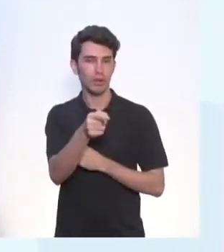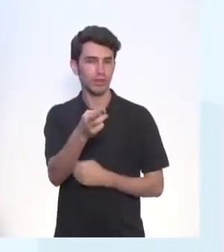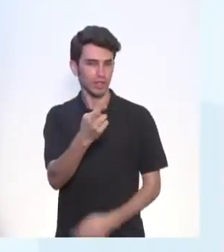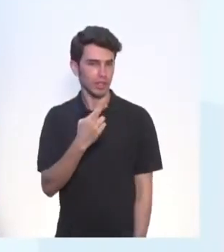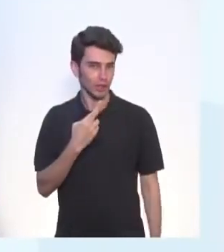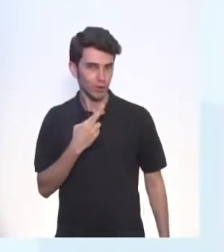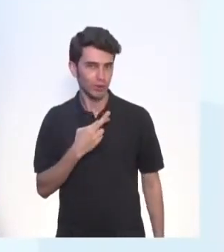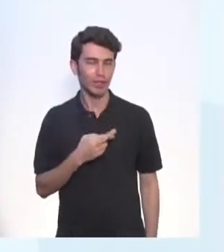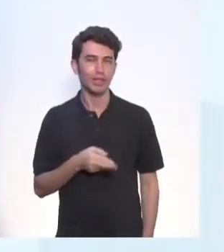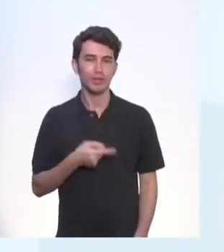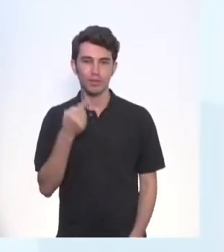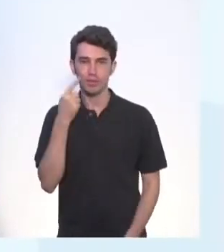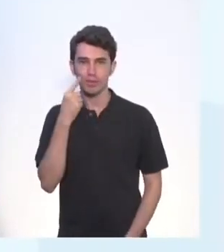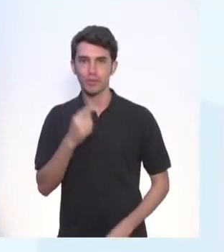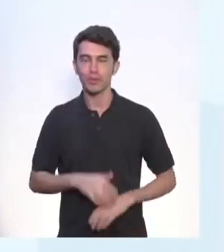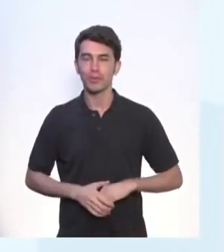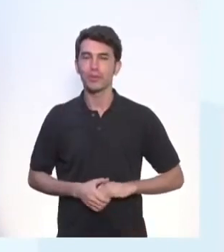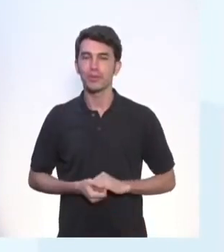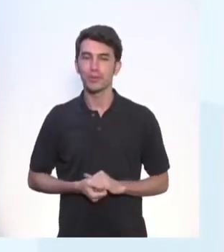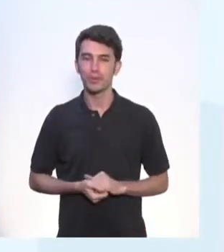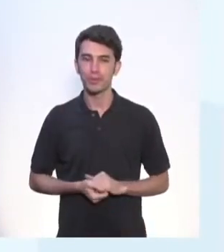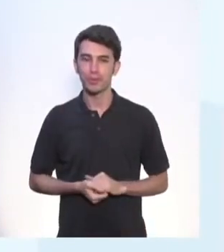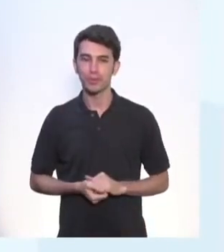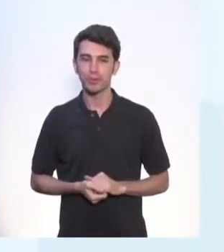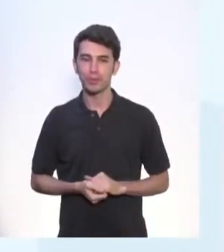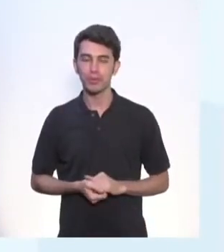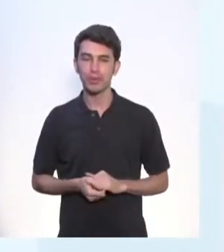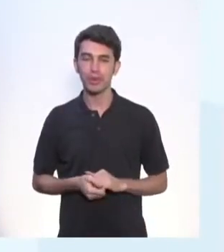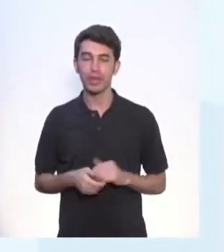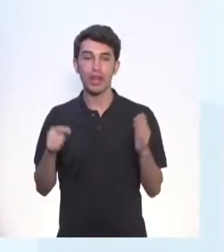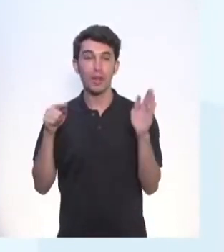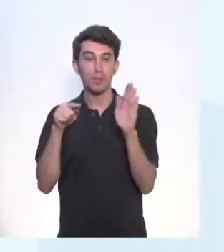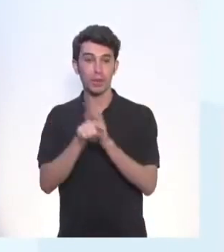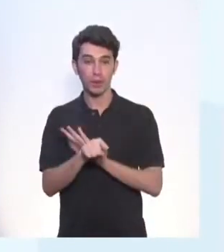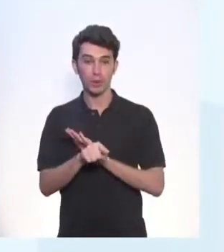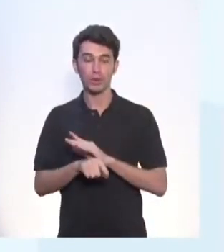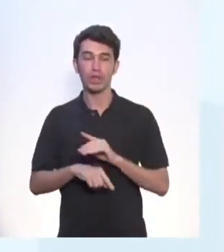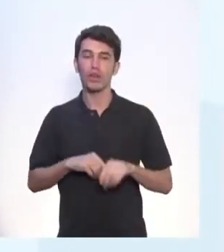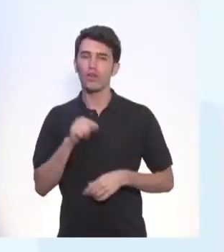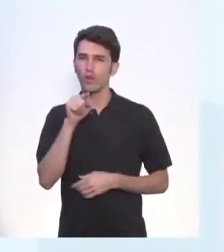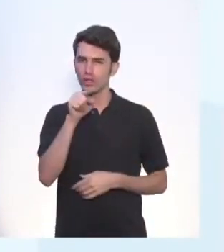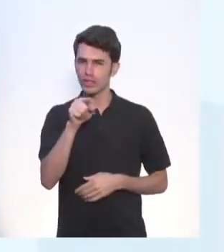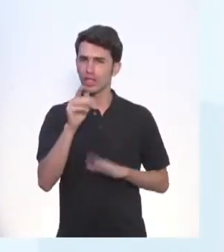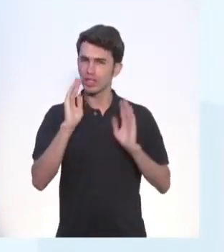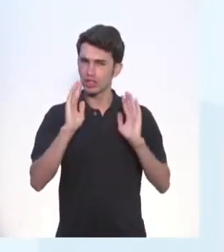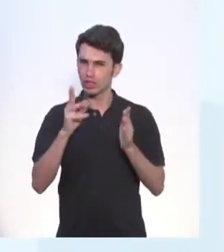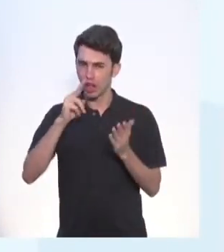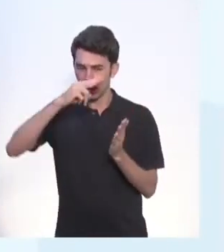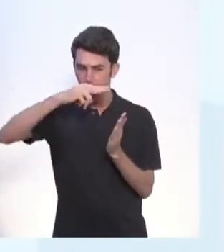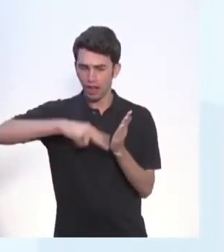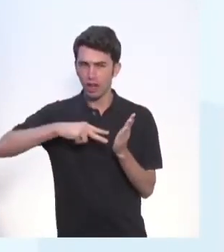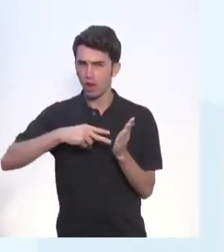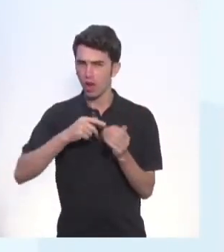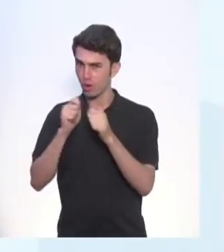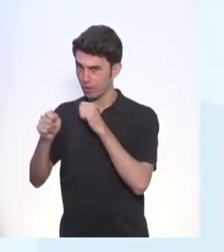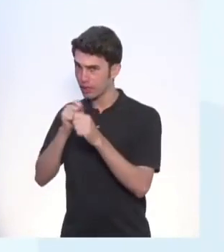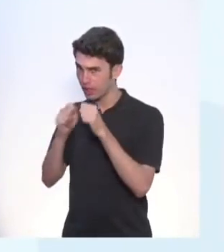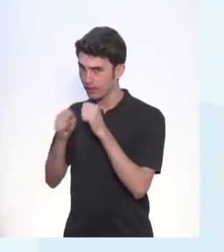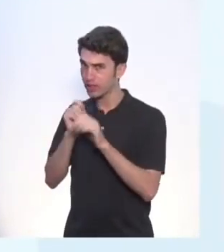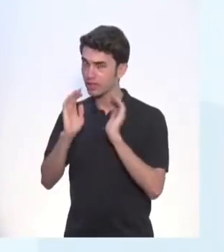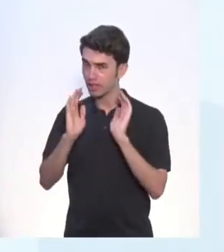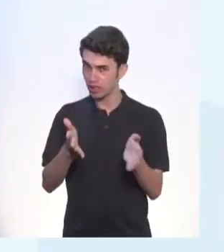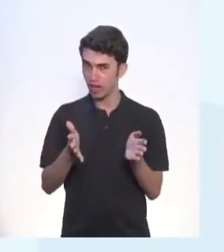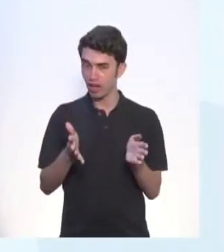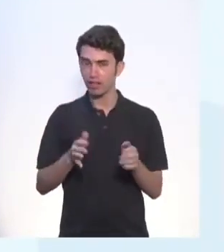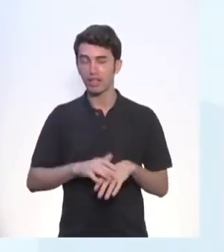responderem. Professor Mauro, leia, por favor. A pergunta de acolhida é o seguinte: você já leu alguma entrevista? É